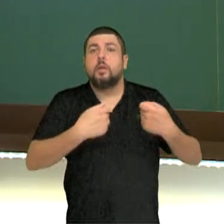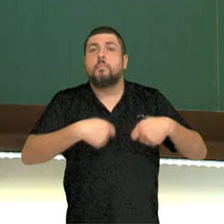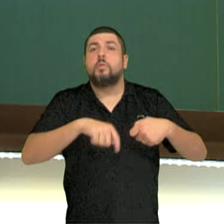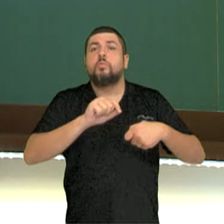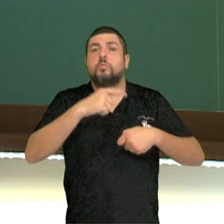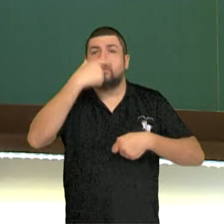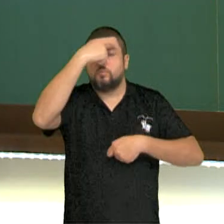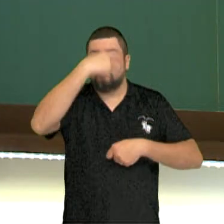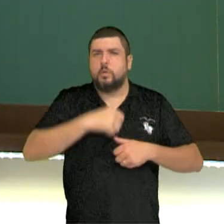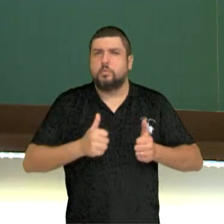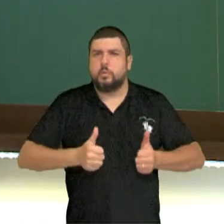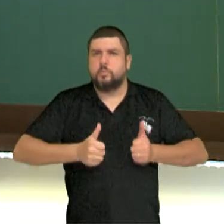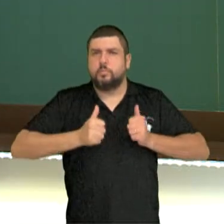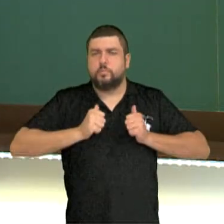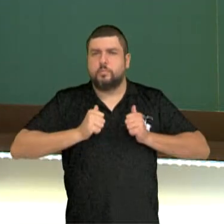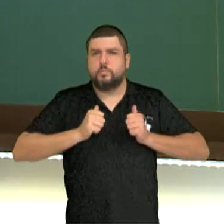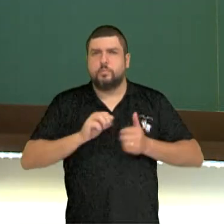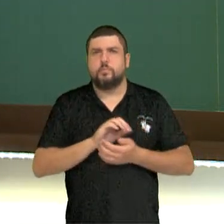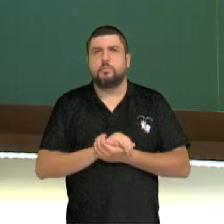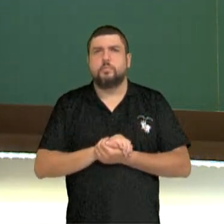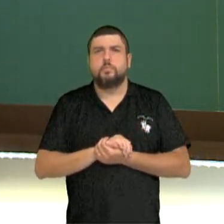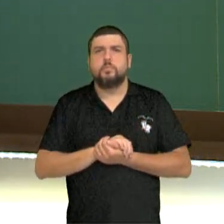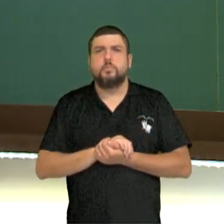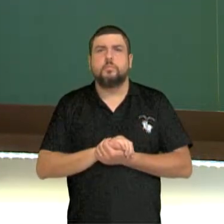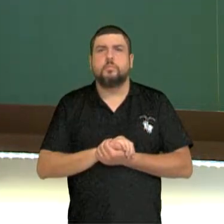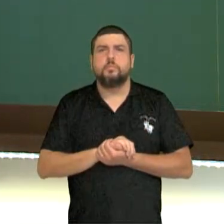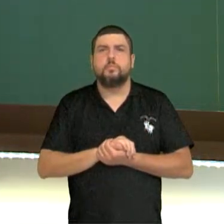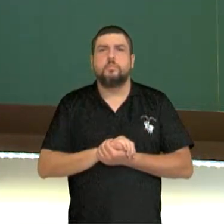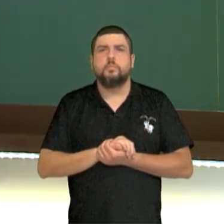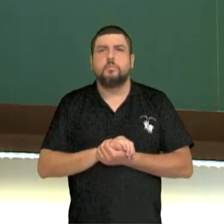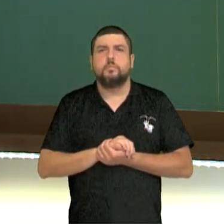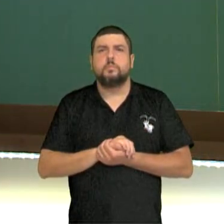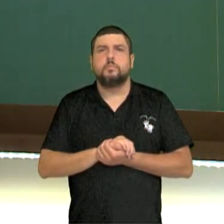vezes podem, né, manipular alguns tipos de resultados. Bacana?